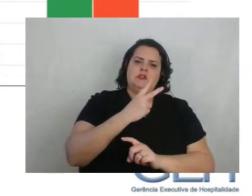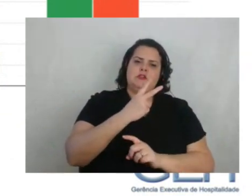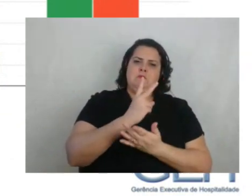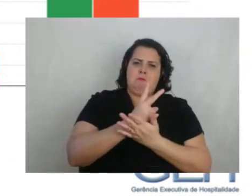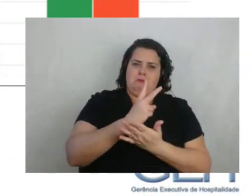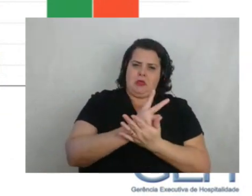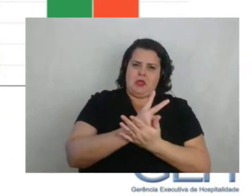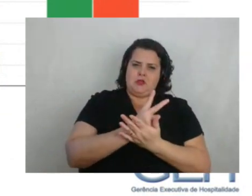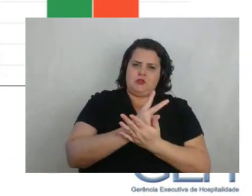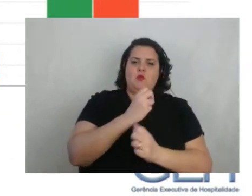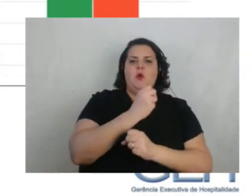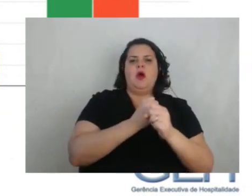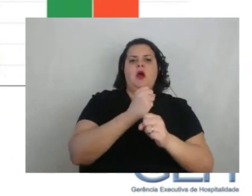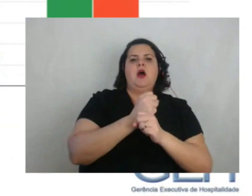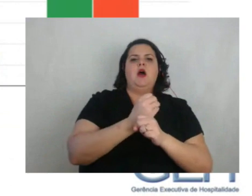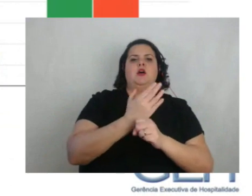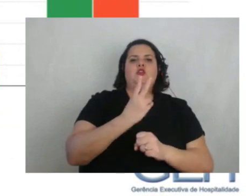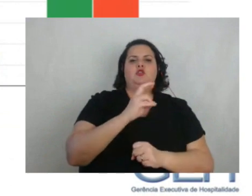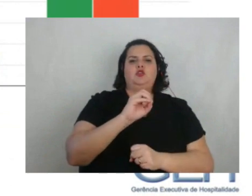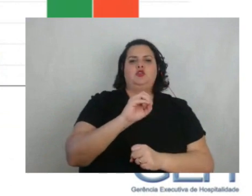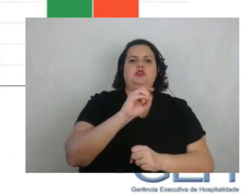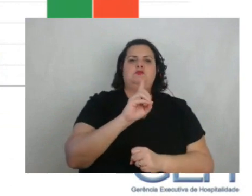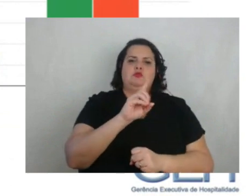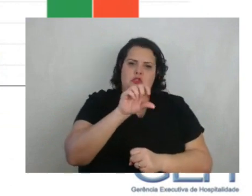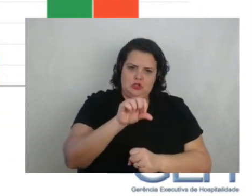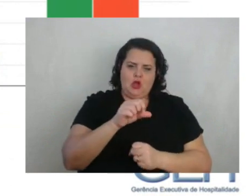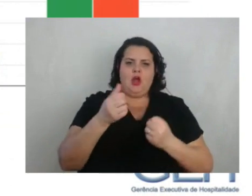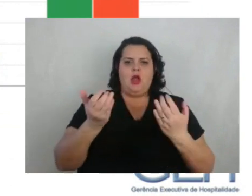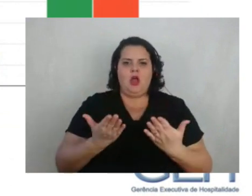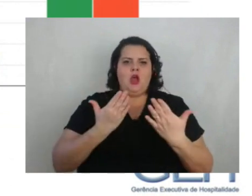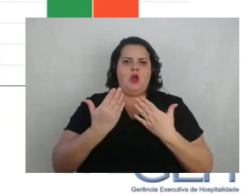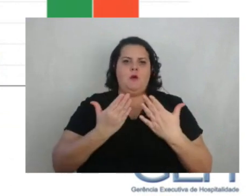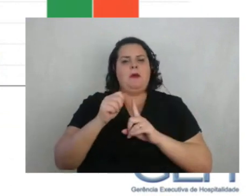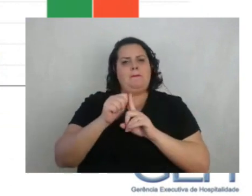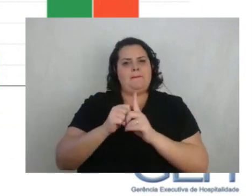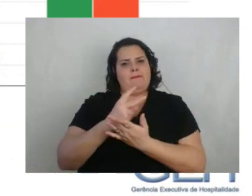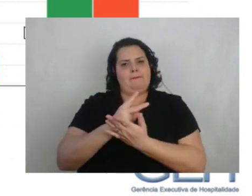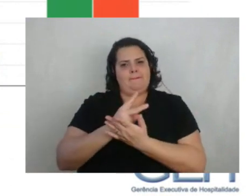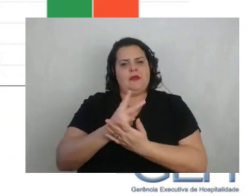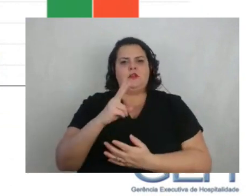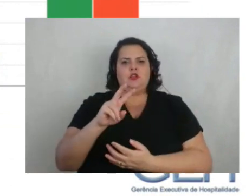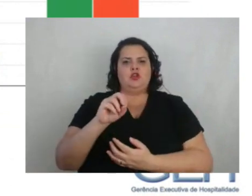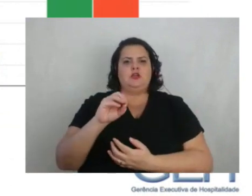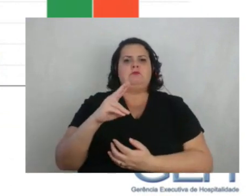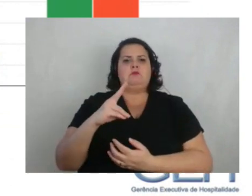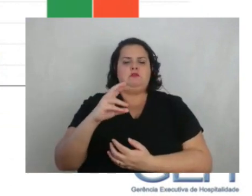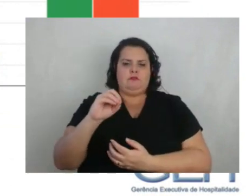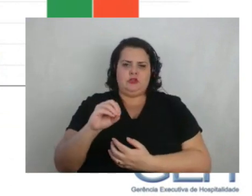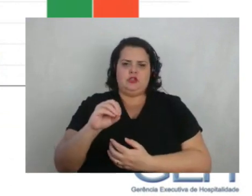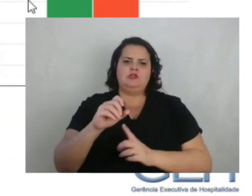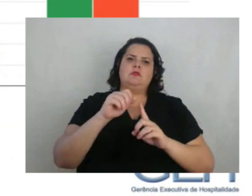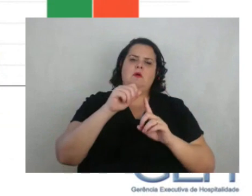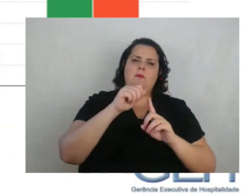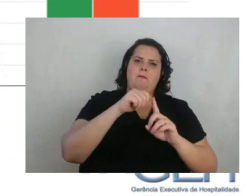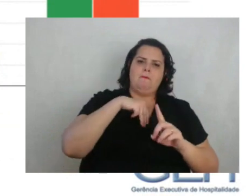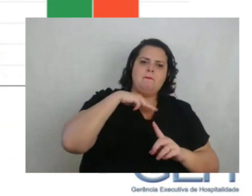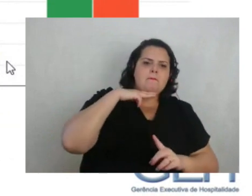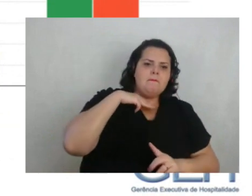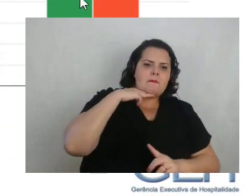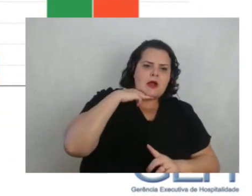mês da mortalidade. Então, em todos os meses, março, abril, maio, junho, e aqui a somatória